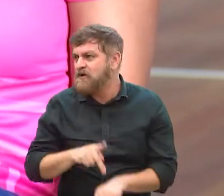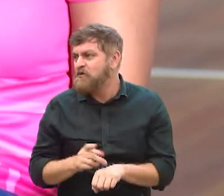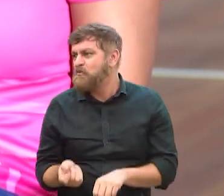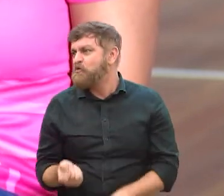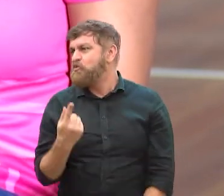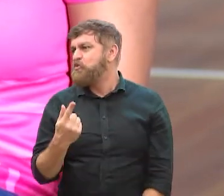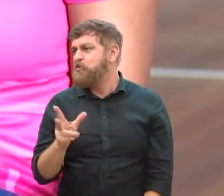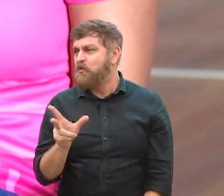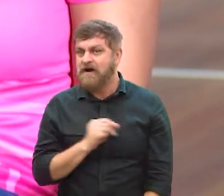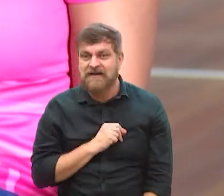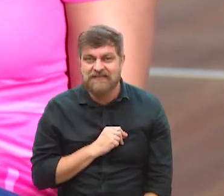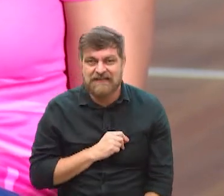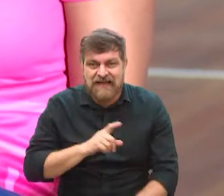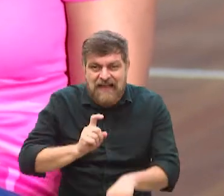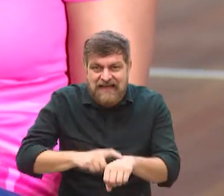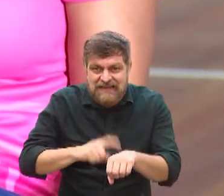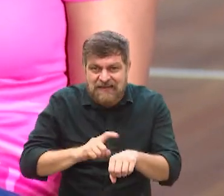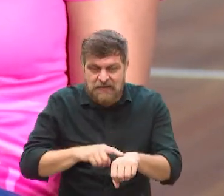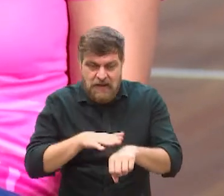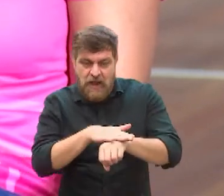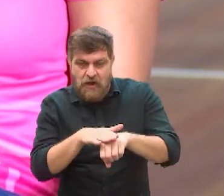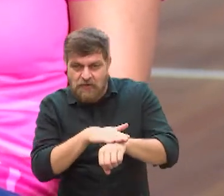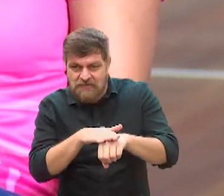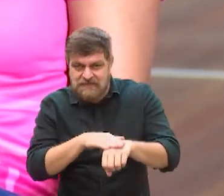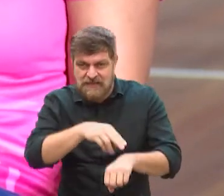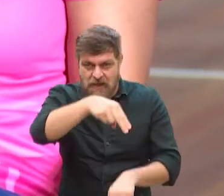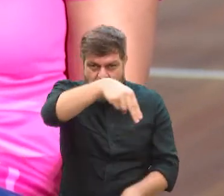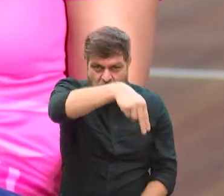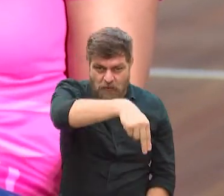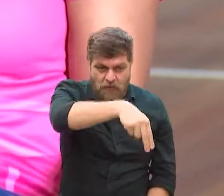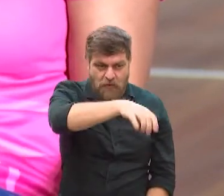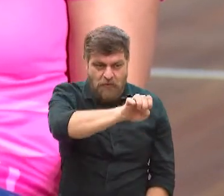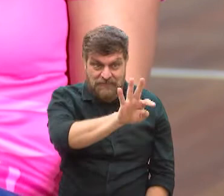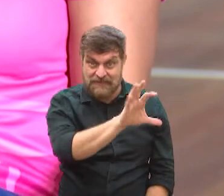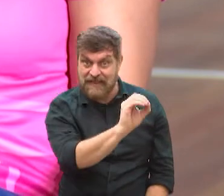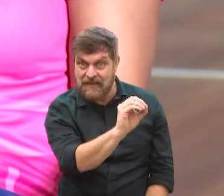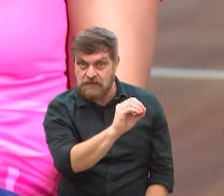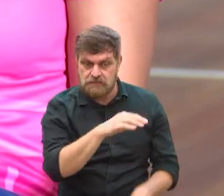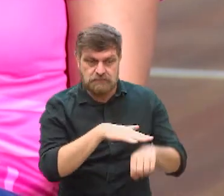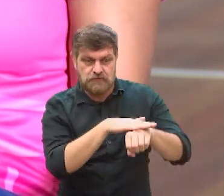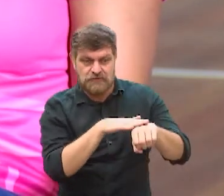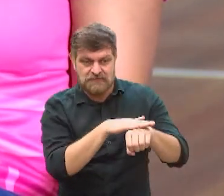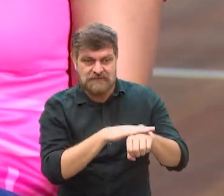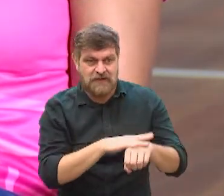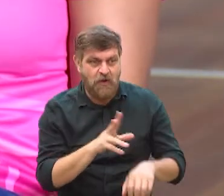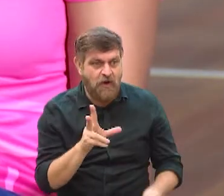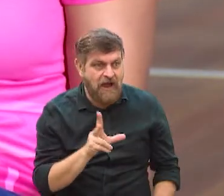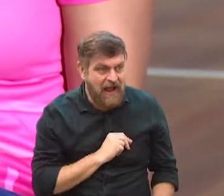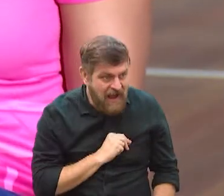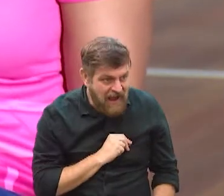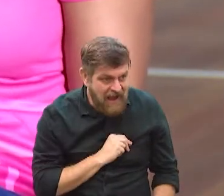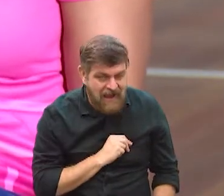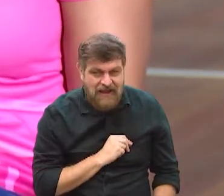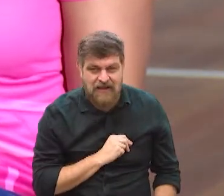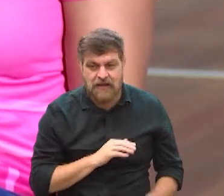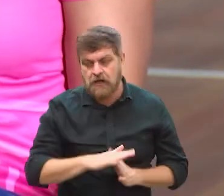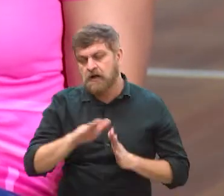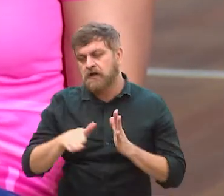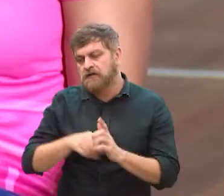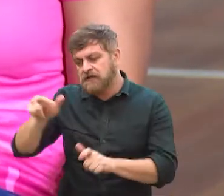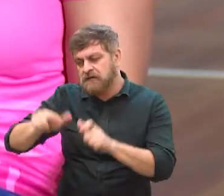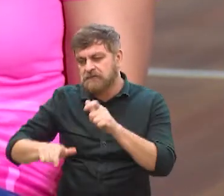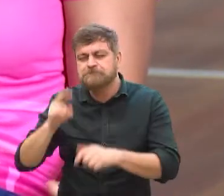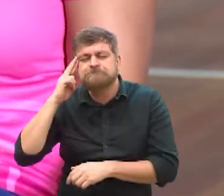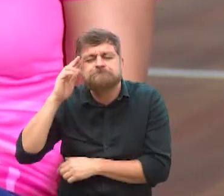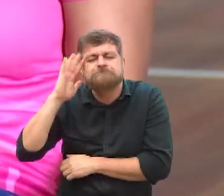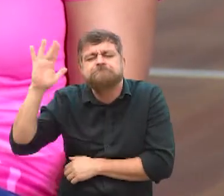e quando saiu, né, conversei com o Neto, ele falou, eu falei, caramba. E é uma coisa que todo atleta sonha,